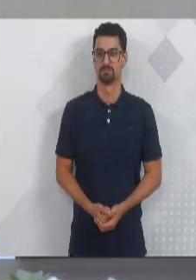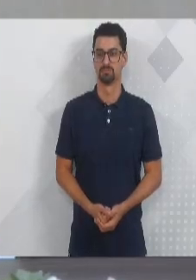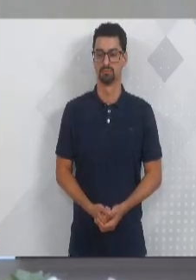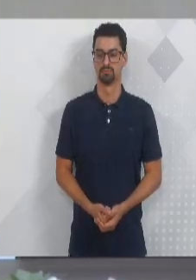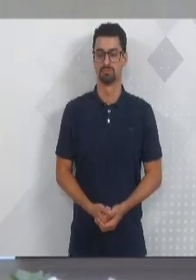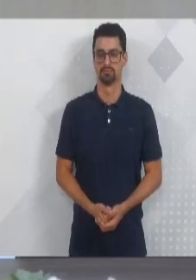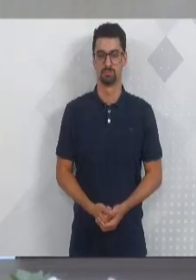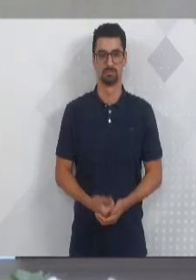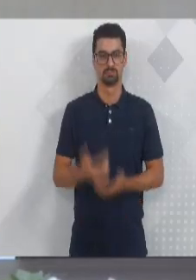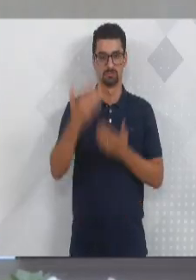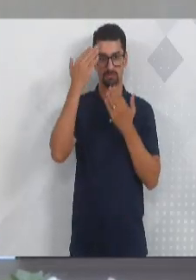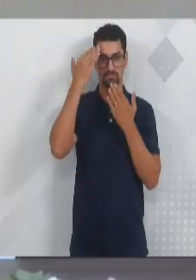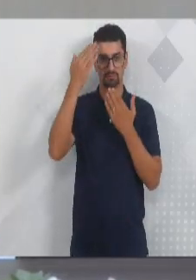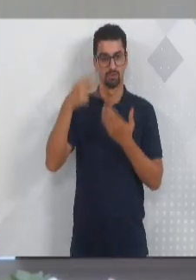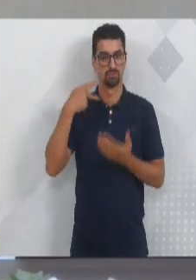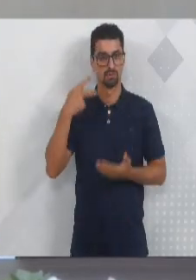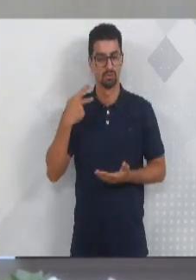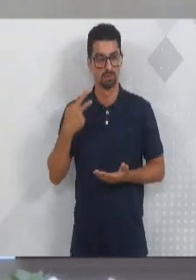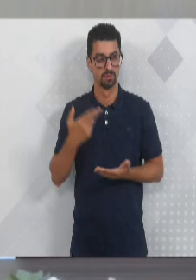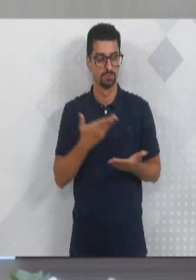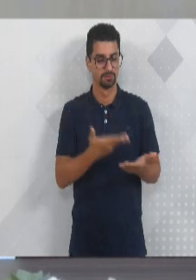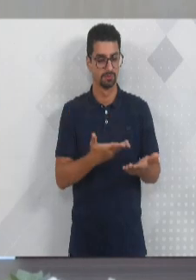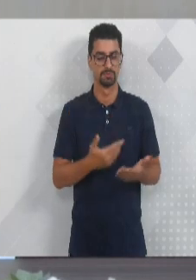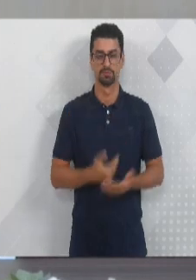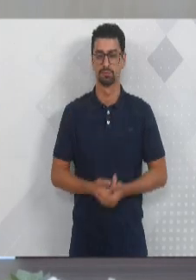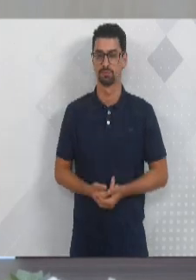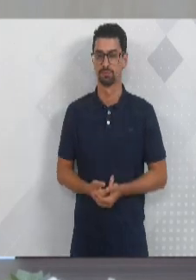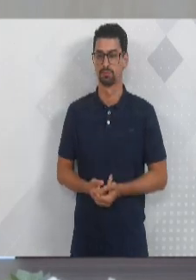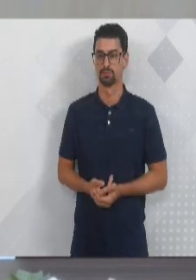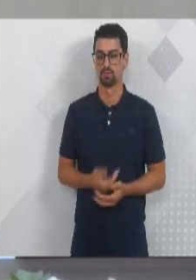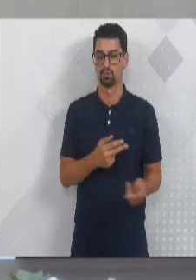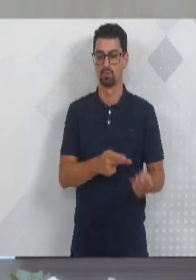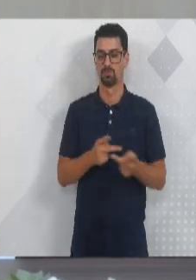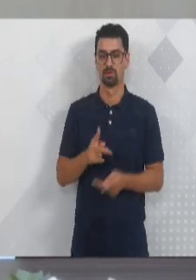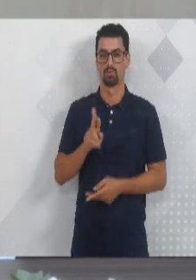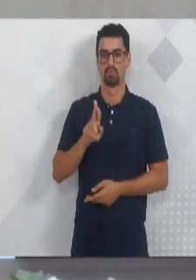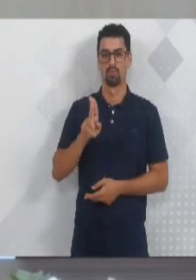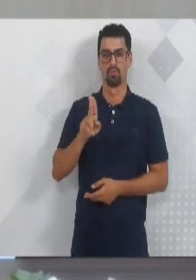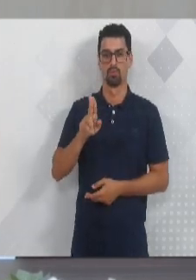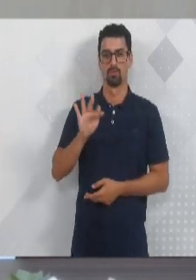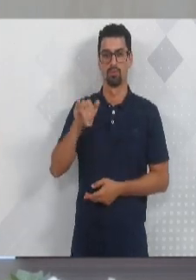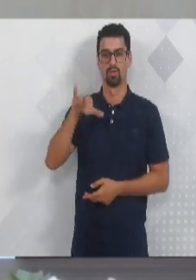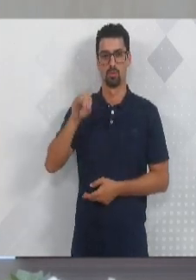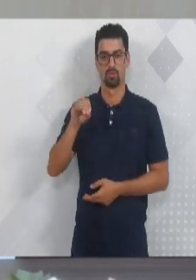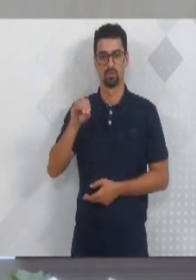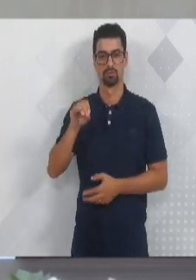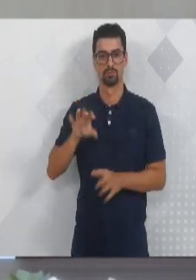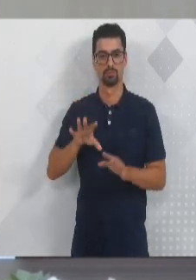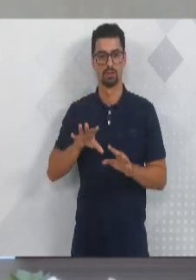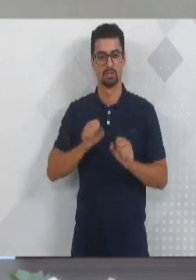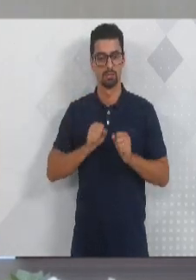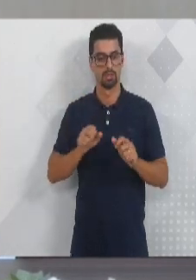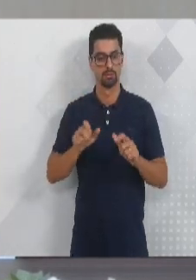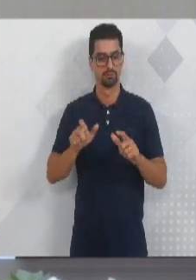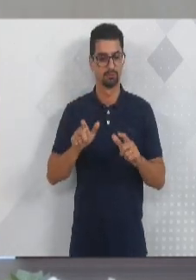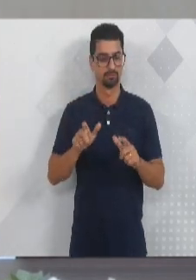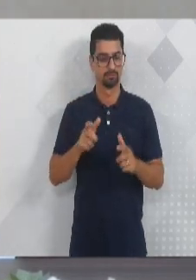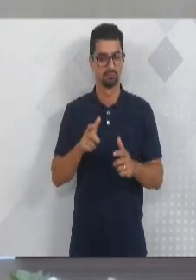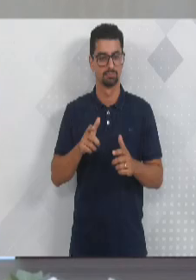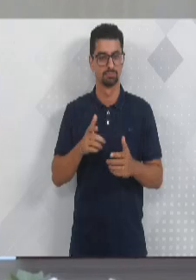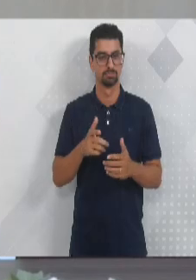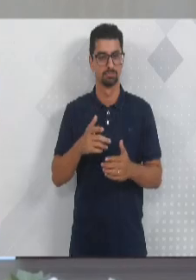Obrigado Vereador Gustavo convido agora então o Senor Rufino zbt para receber das mãos do vereador Gustavo